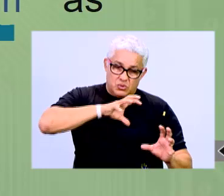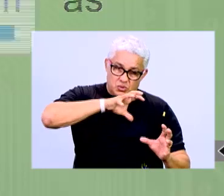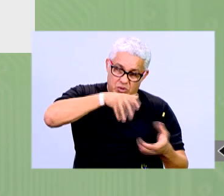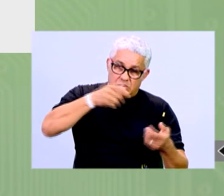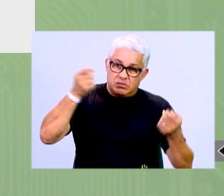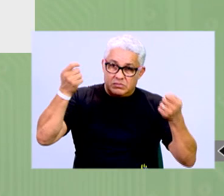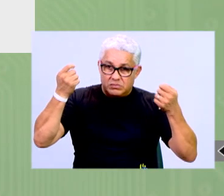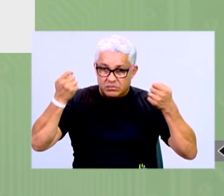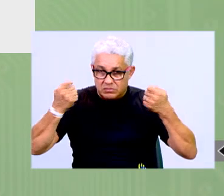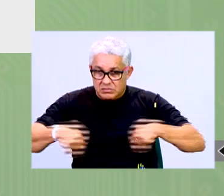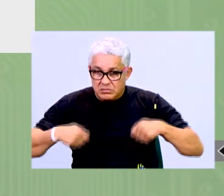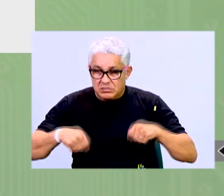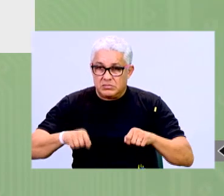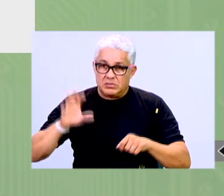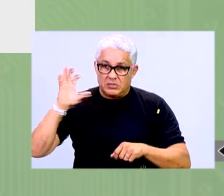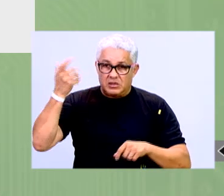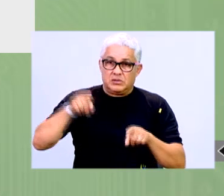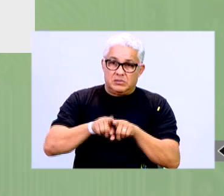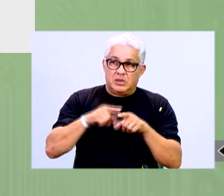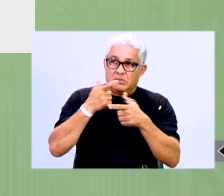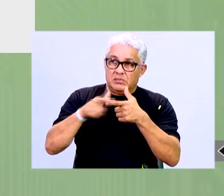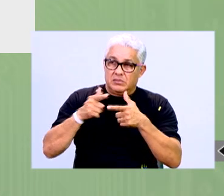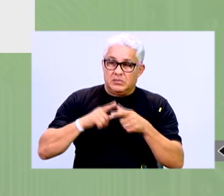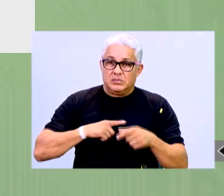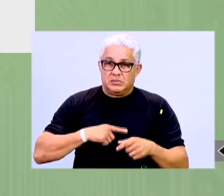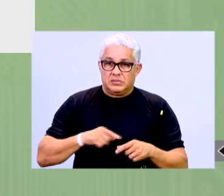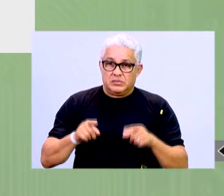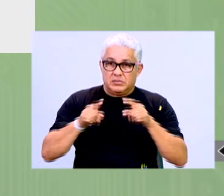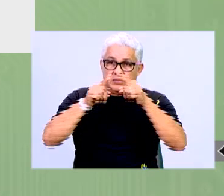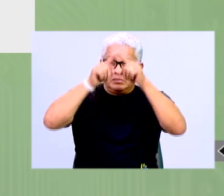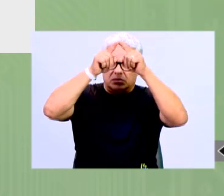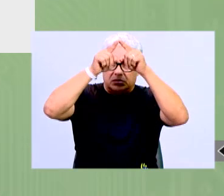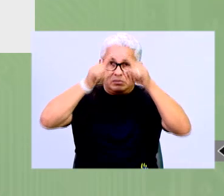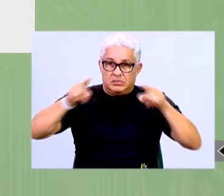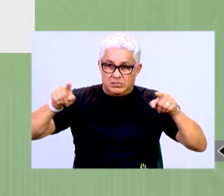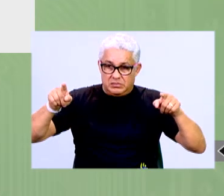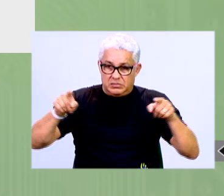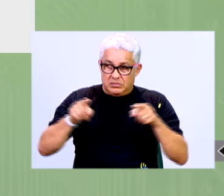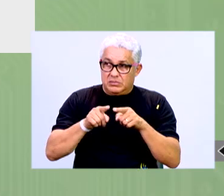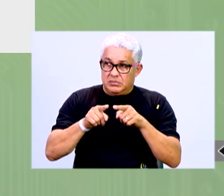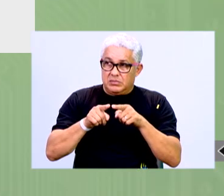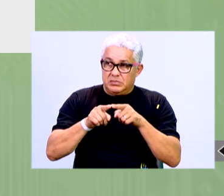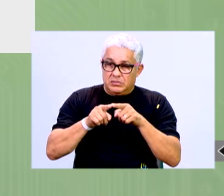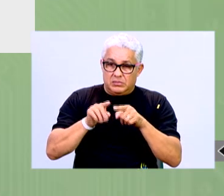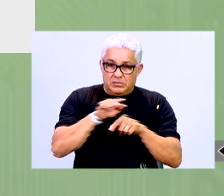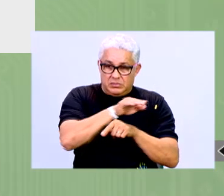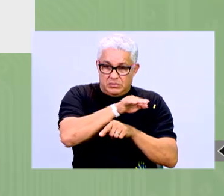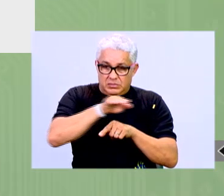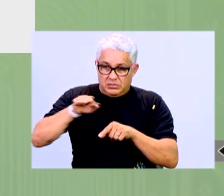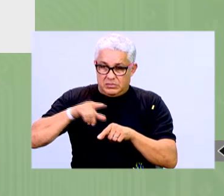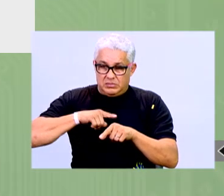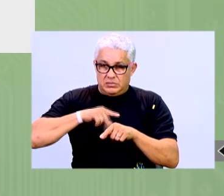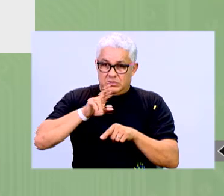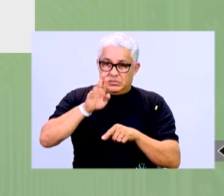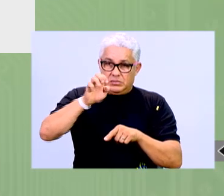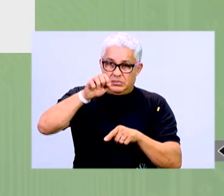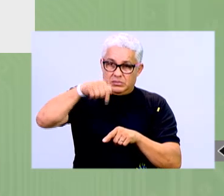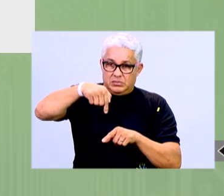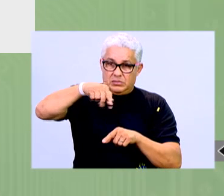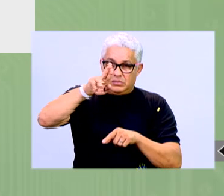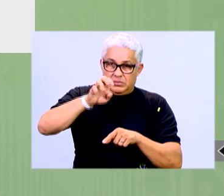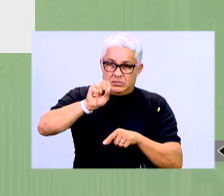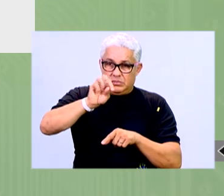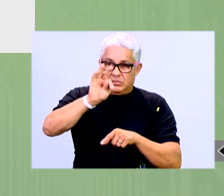dos problemas. Então, temos aqui uma pirâmidezinha em que na base estão os requisitos